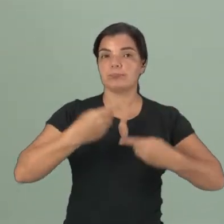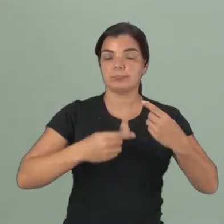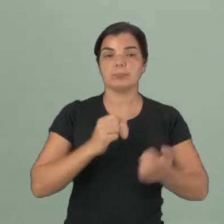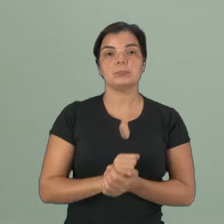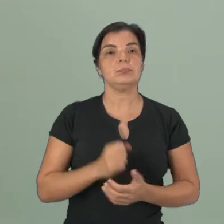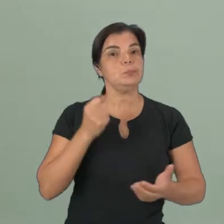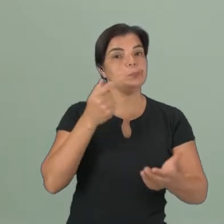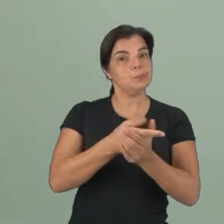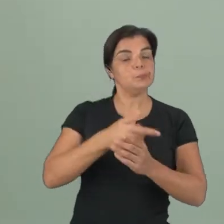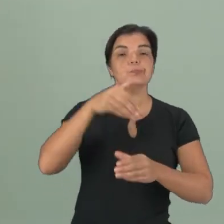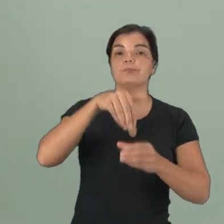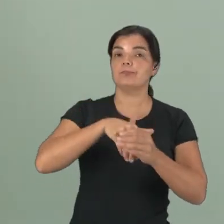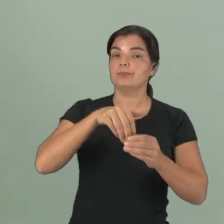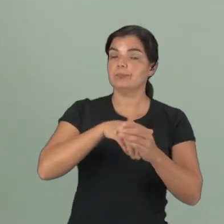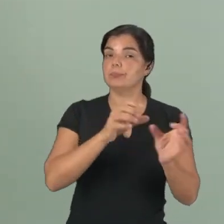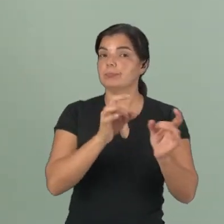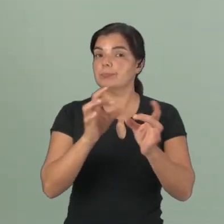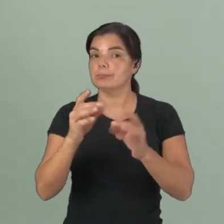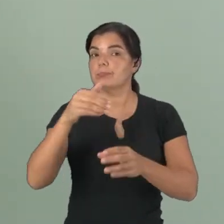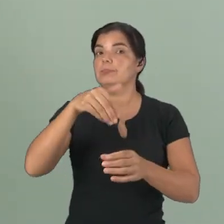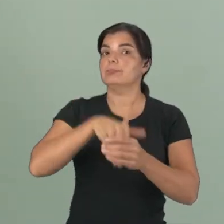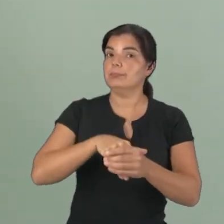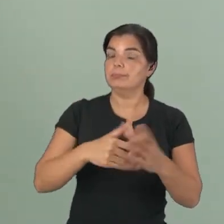compra de voto, venda de voto,